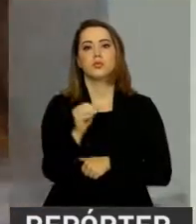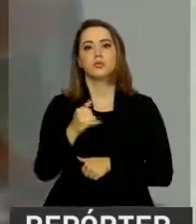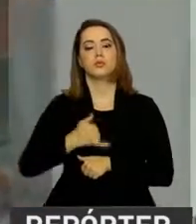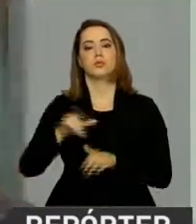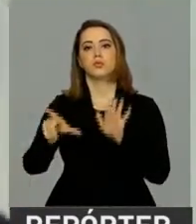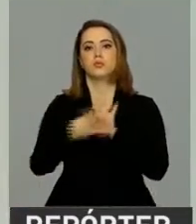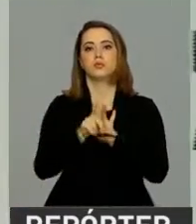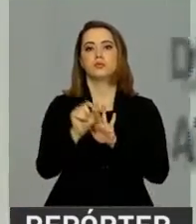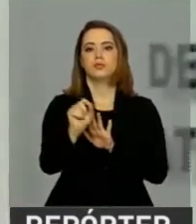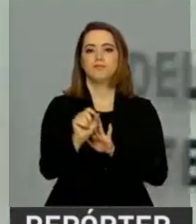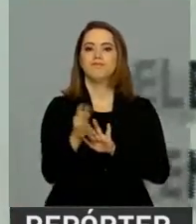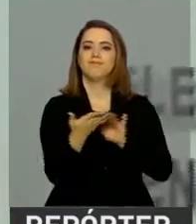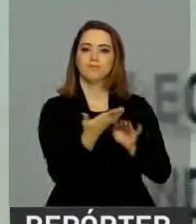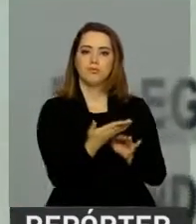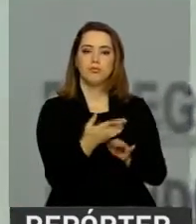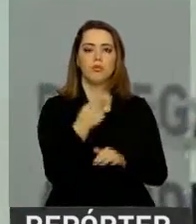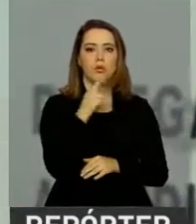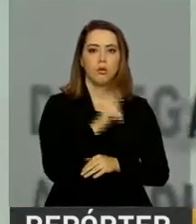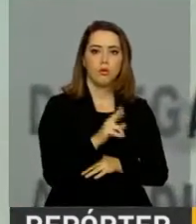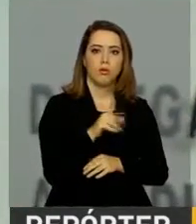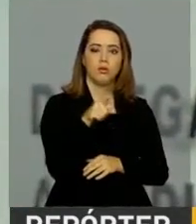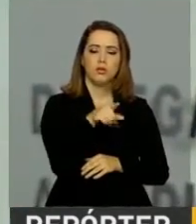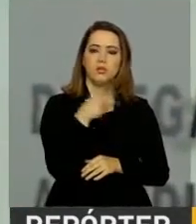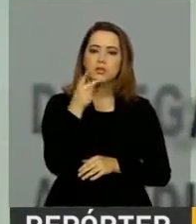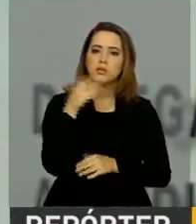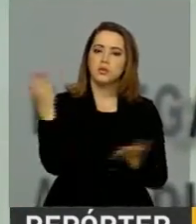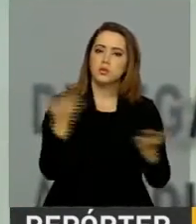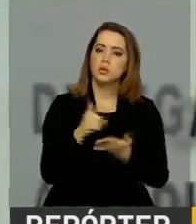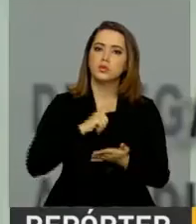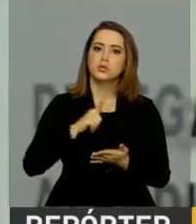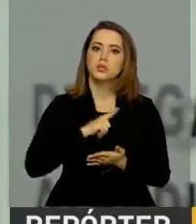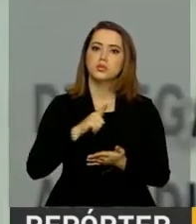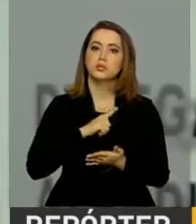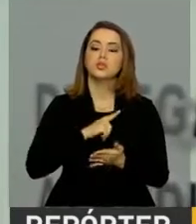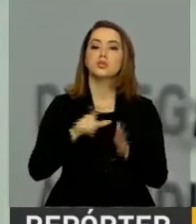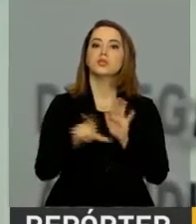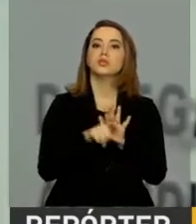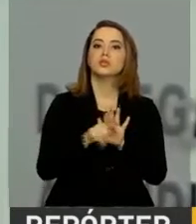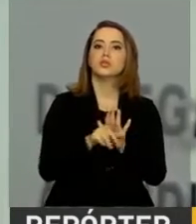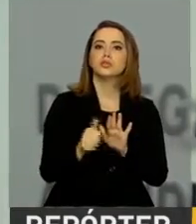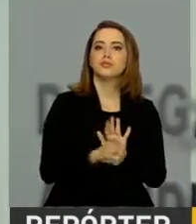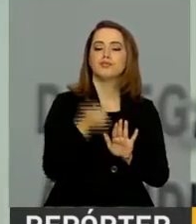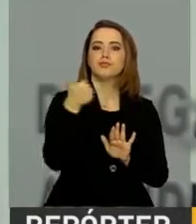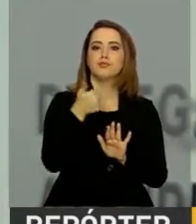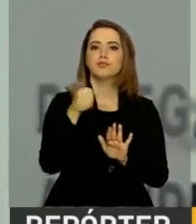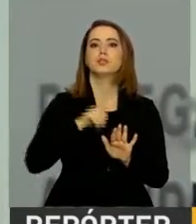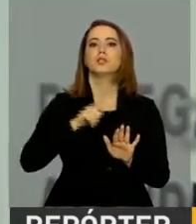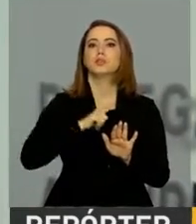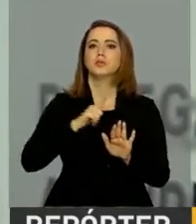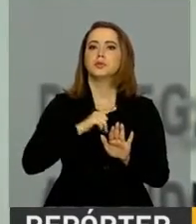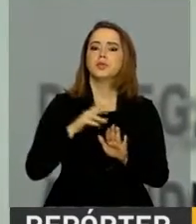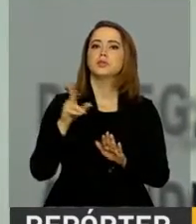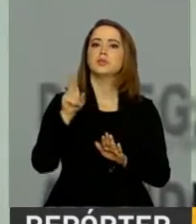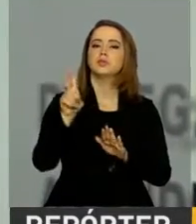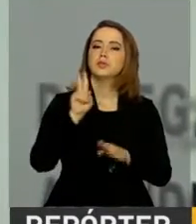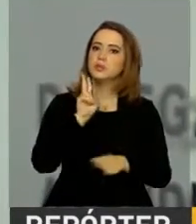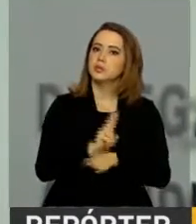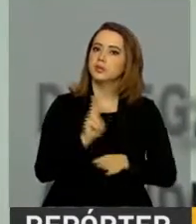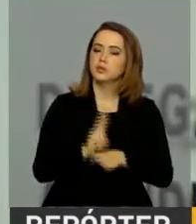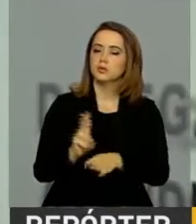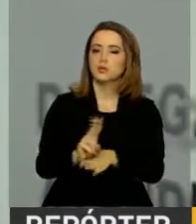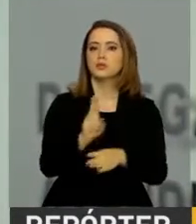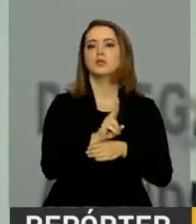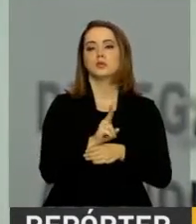hoje nós temos mecanismos mais fortes de atuação. Então, por exemplo, nós temos a questão das medidas protetivas, que a mulher já